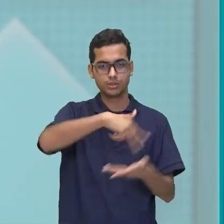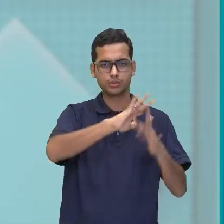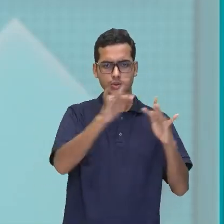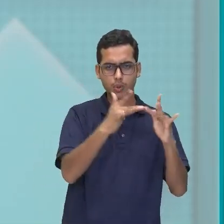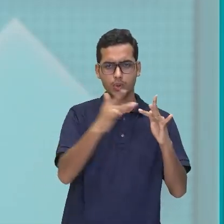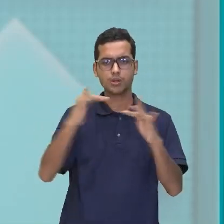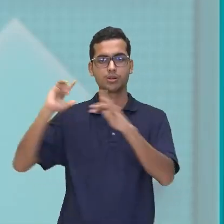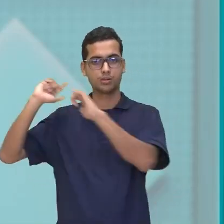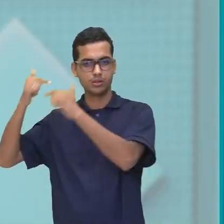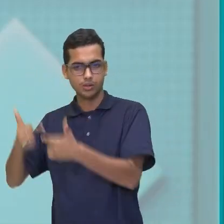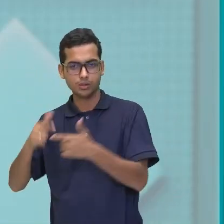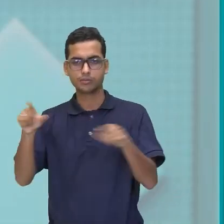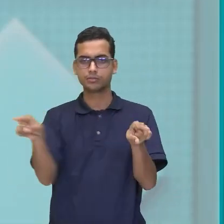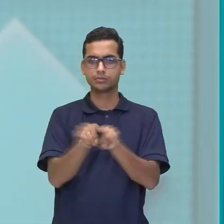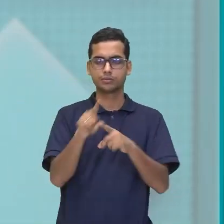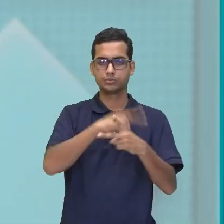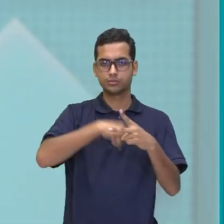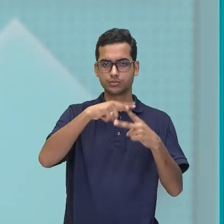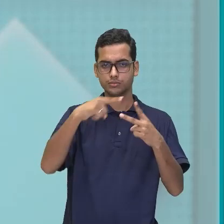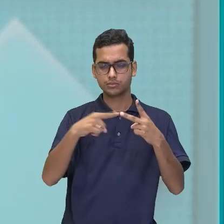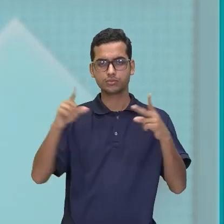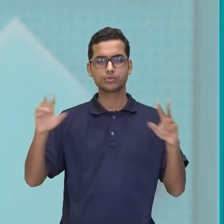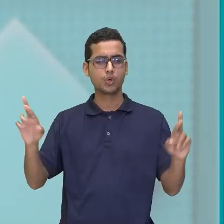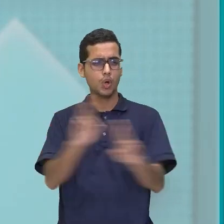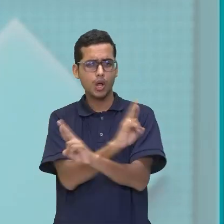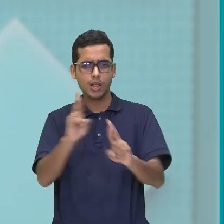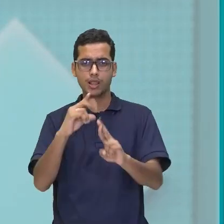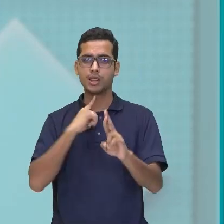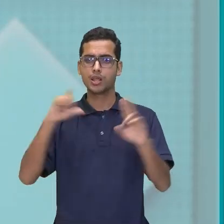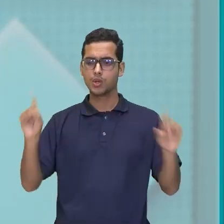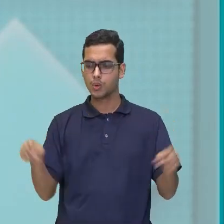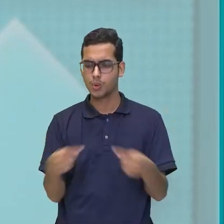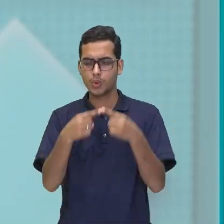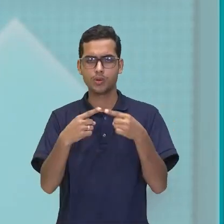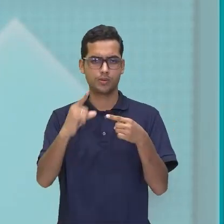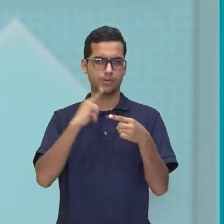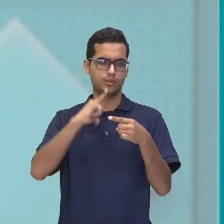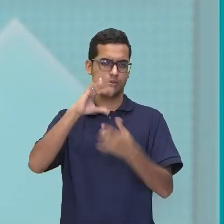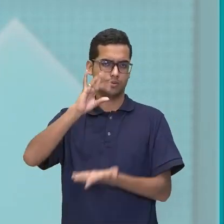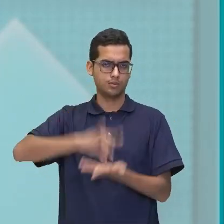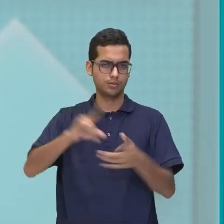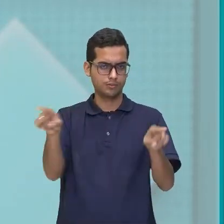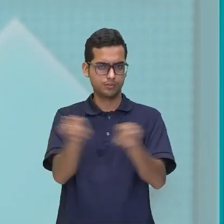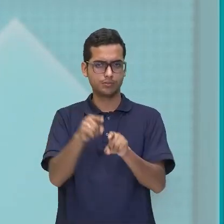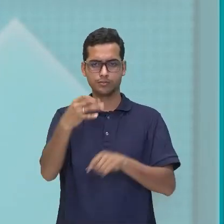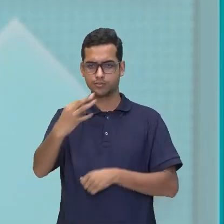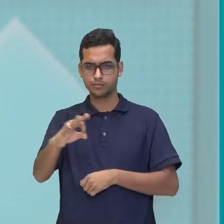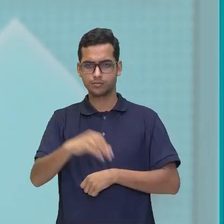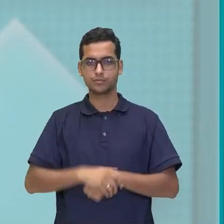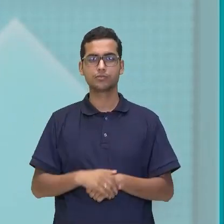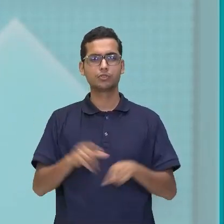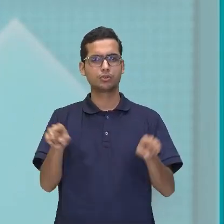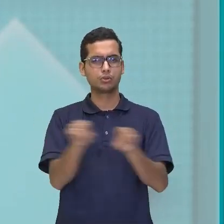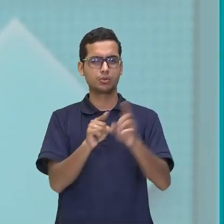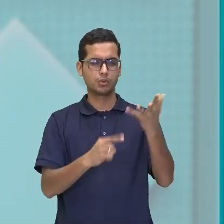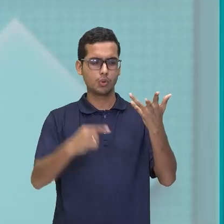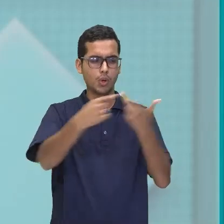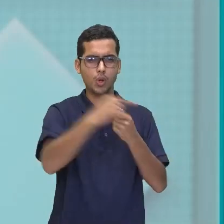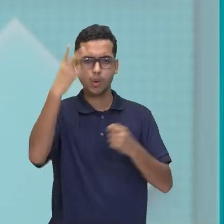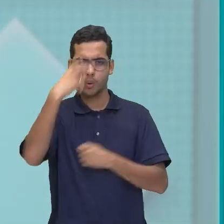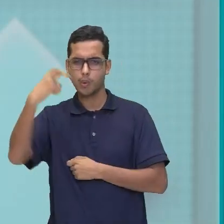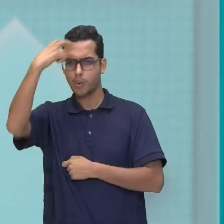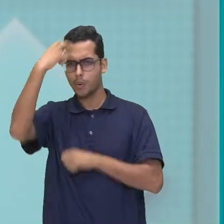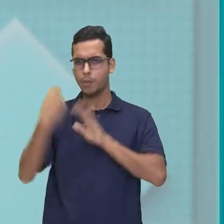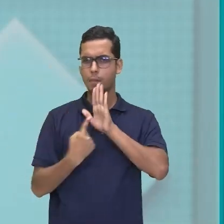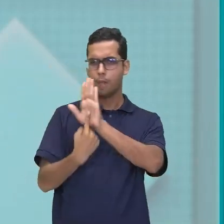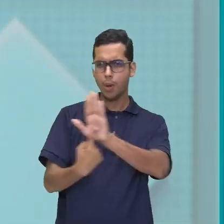danças tradicionais, e essa ligação que elas têm entre elas, tá bom? E falamos de várias culturas,